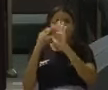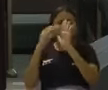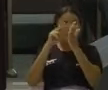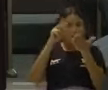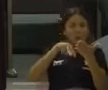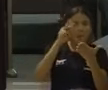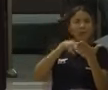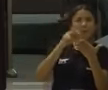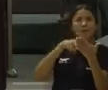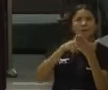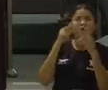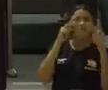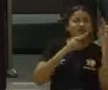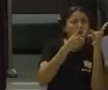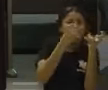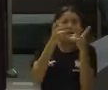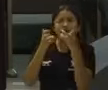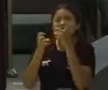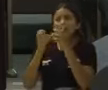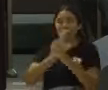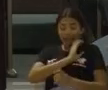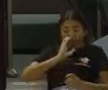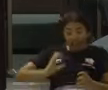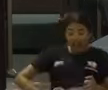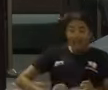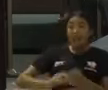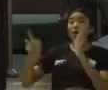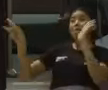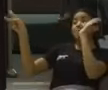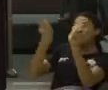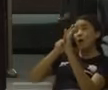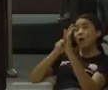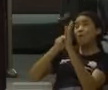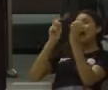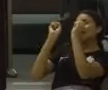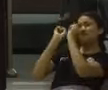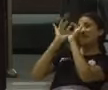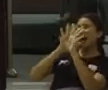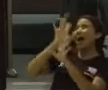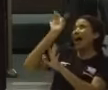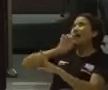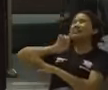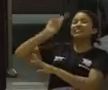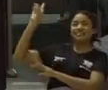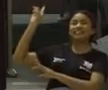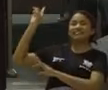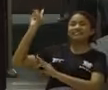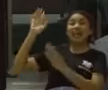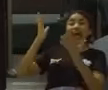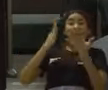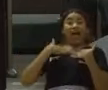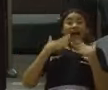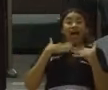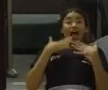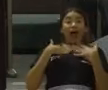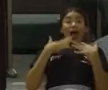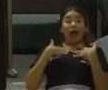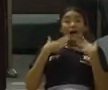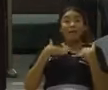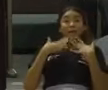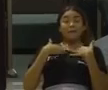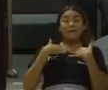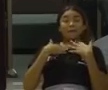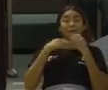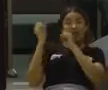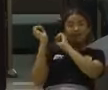vai ver que Cristo é a própria graça de Deus. Quando Jesus fala, a minha graça te basta, numa